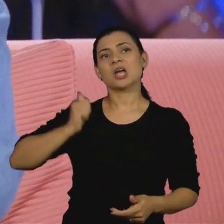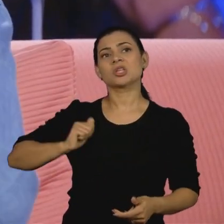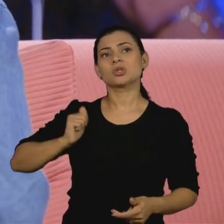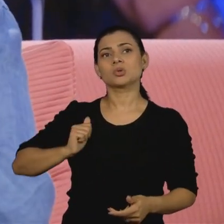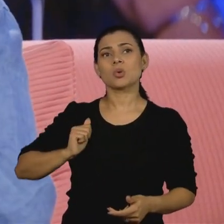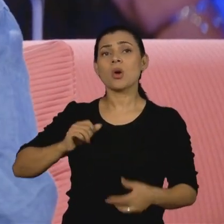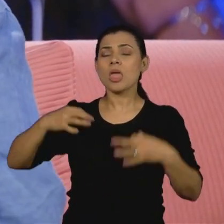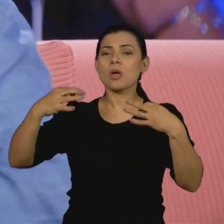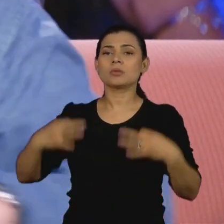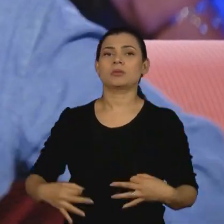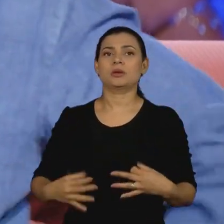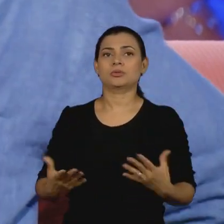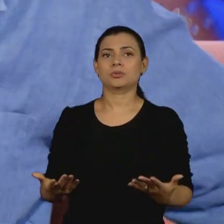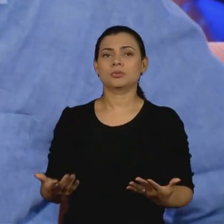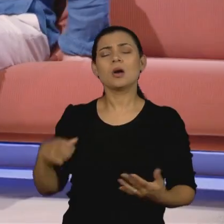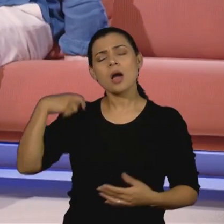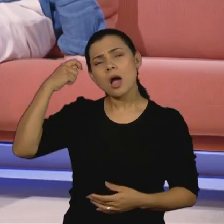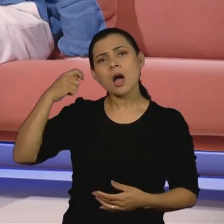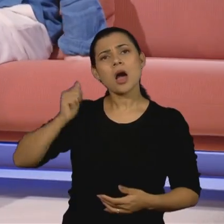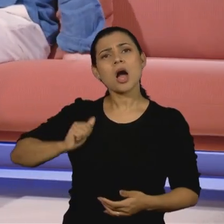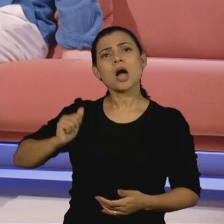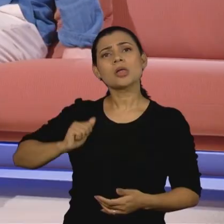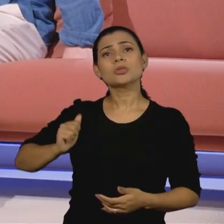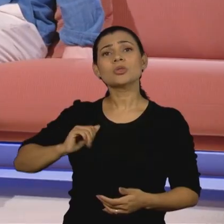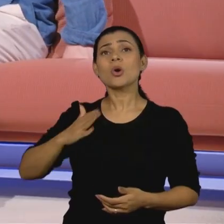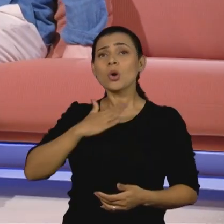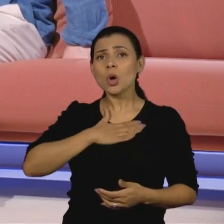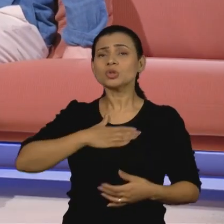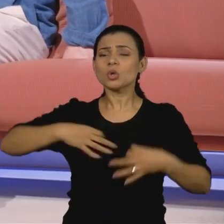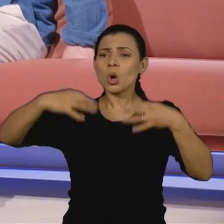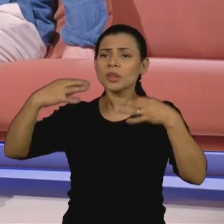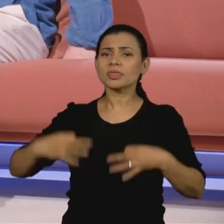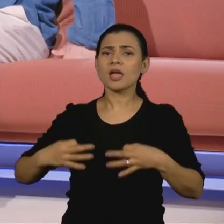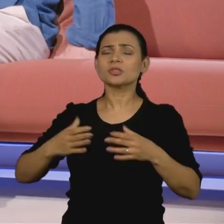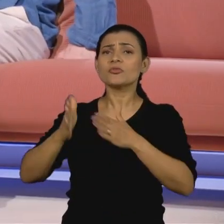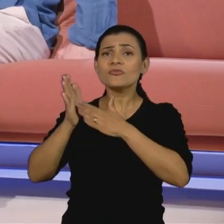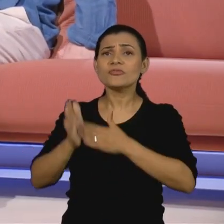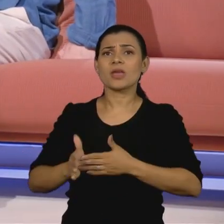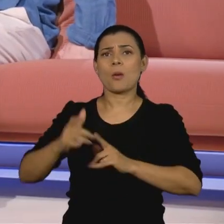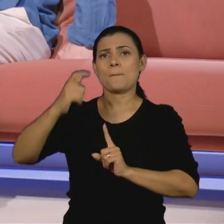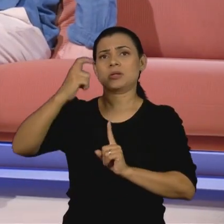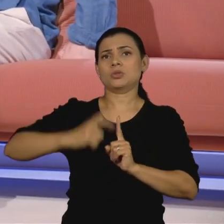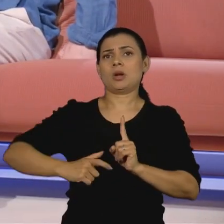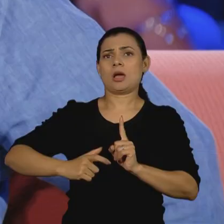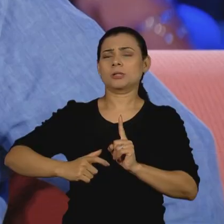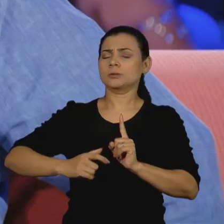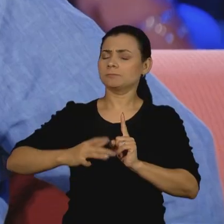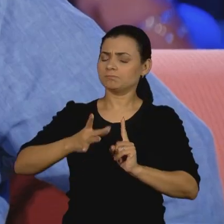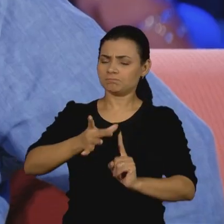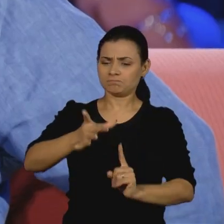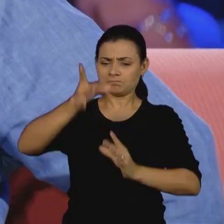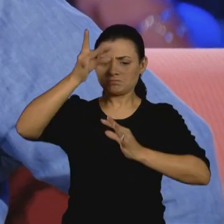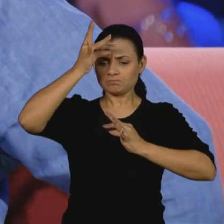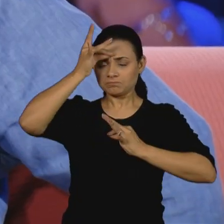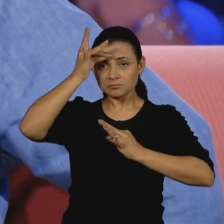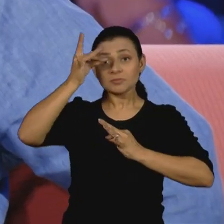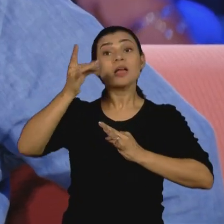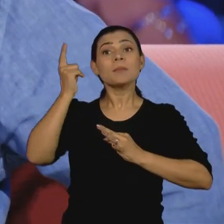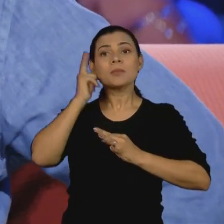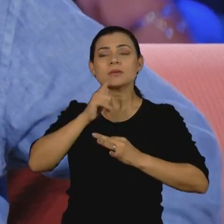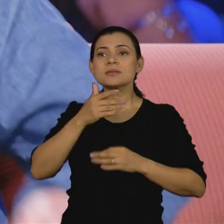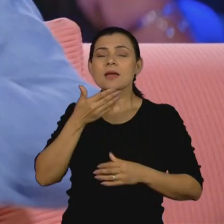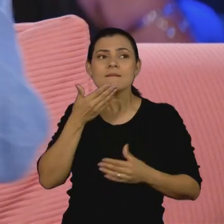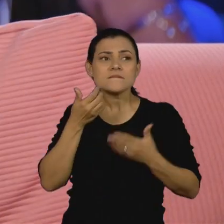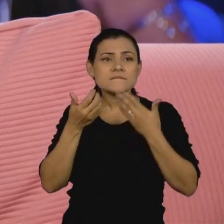ator é honesto. O ator gosta de ser honesto e fiel ao seu personagem. E a gente aprende a observar